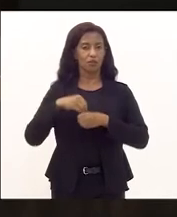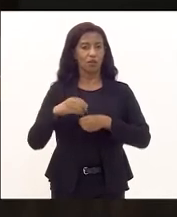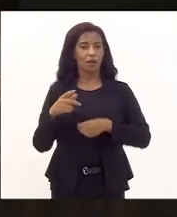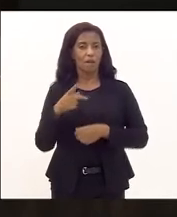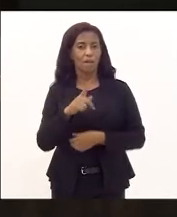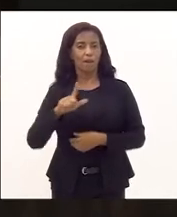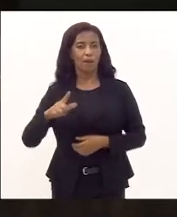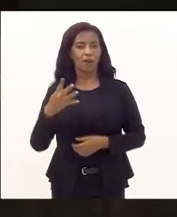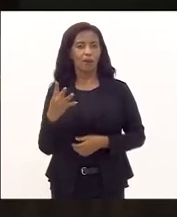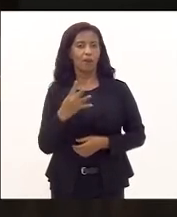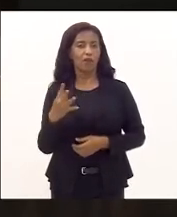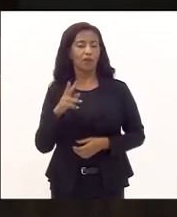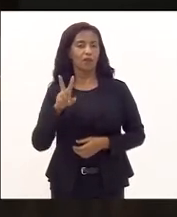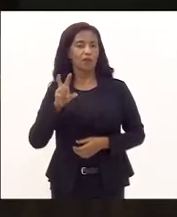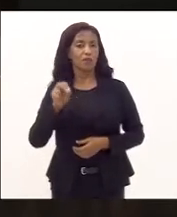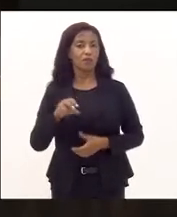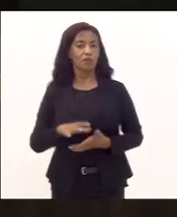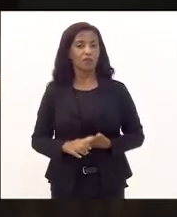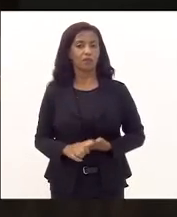de lei 4450,